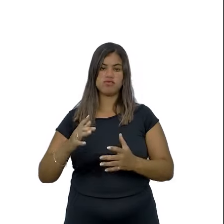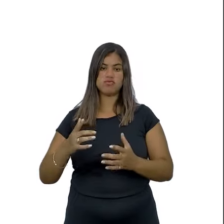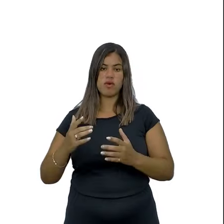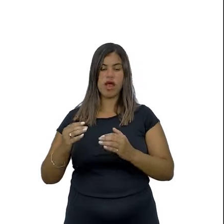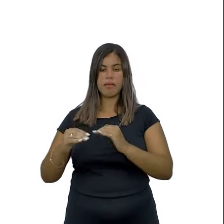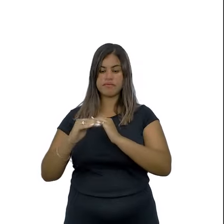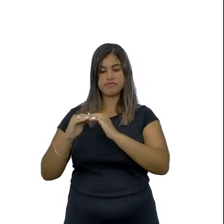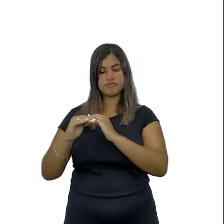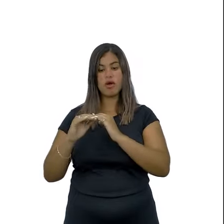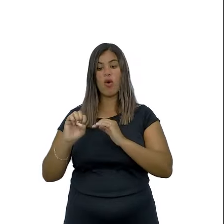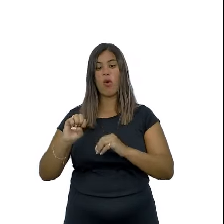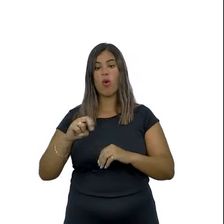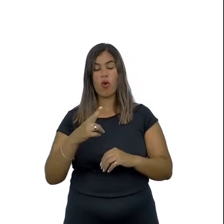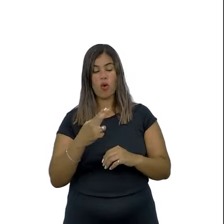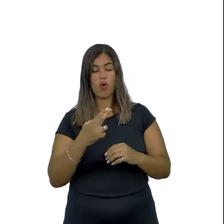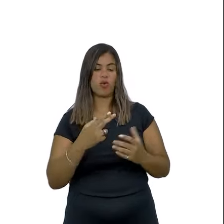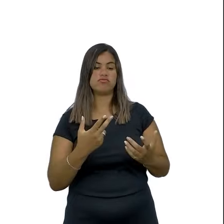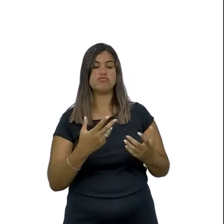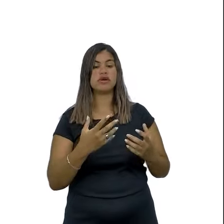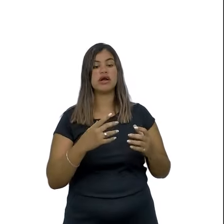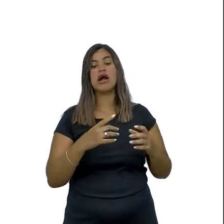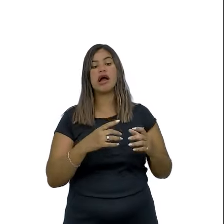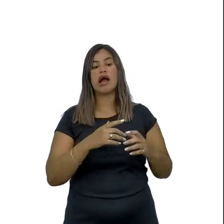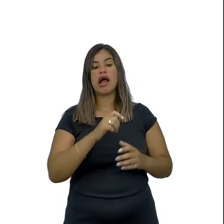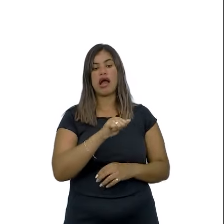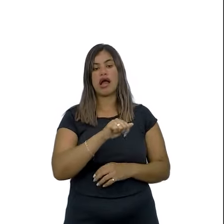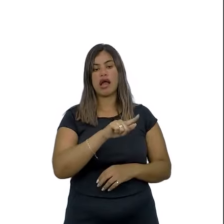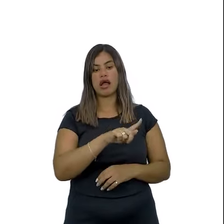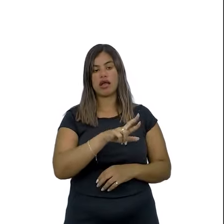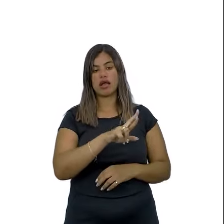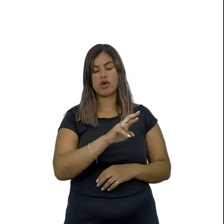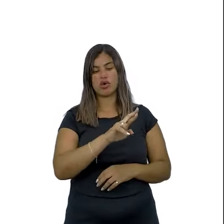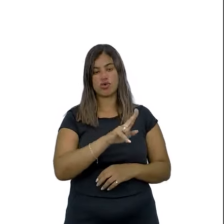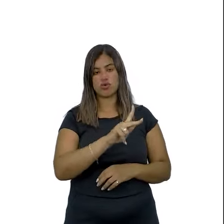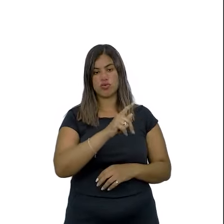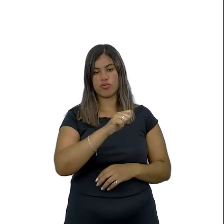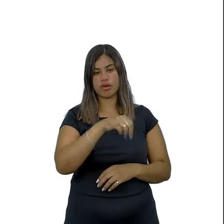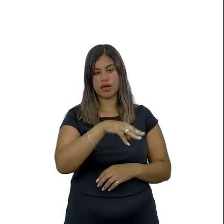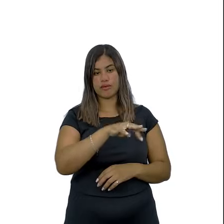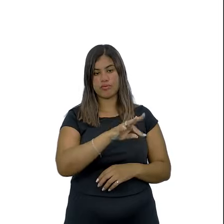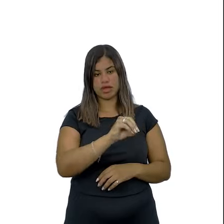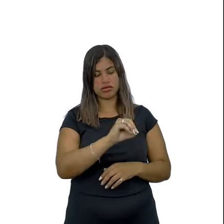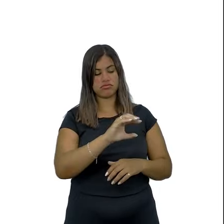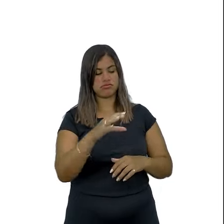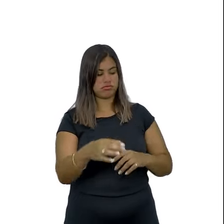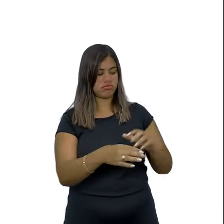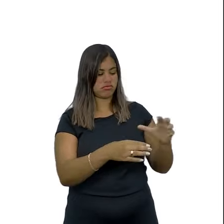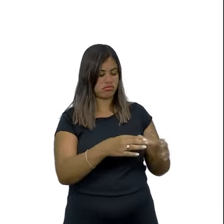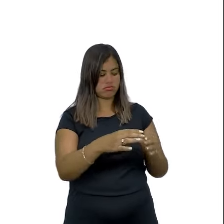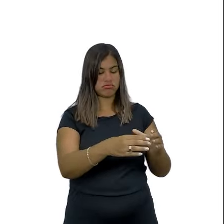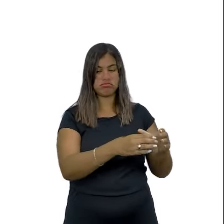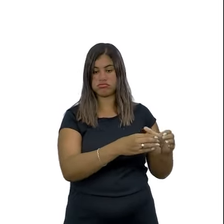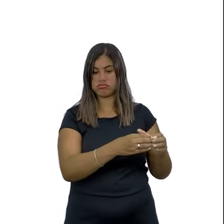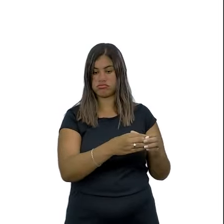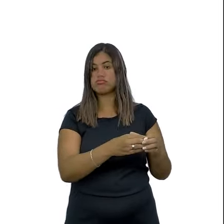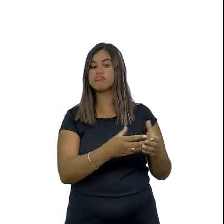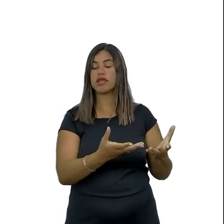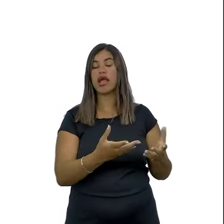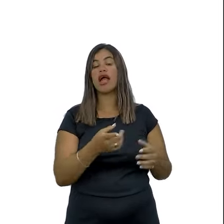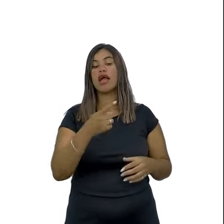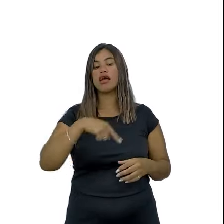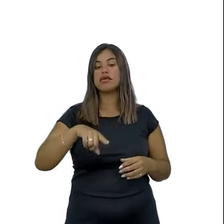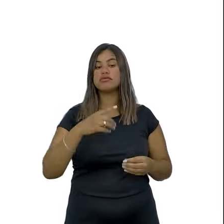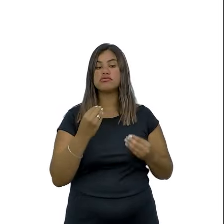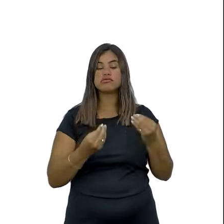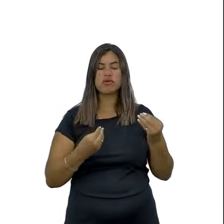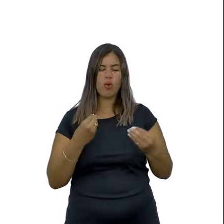os resultados encontrados, conversar sobre as estratégias utilizadas para a contagem. Eles devem